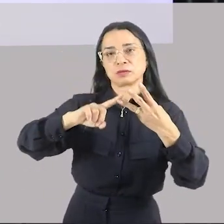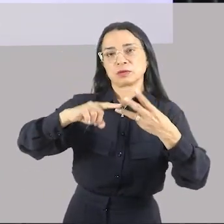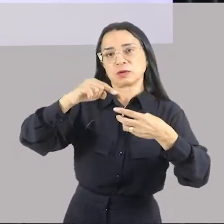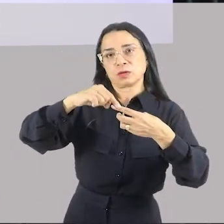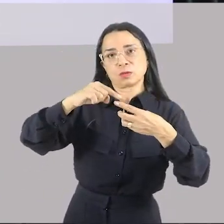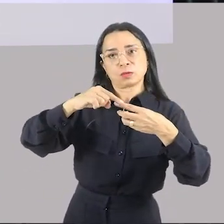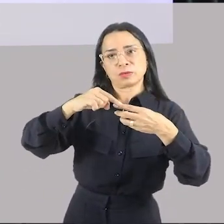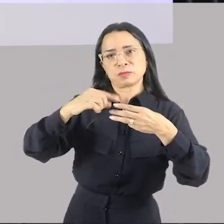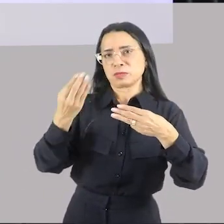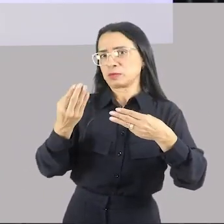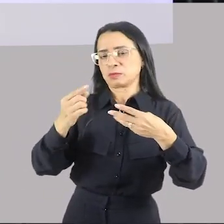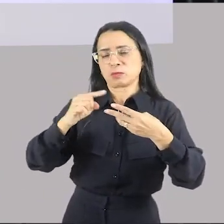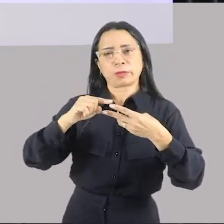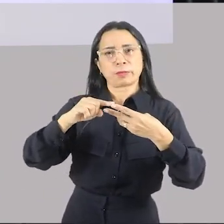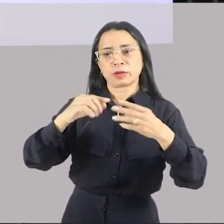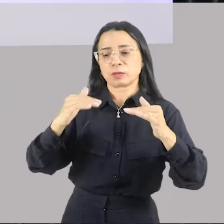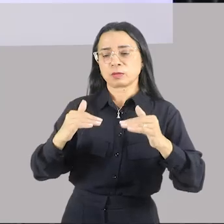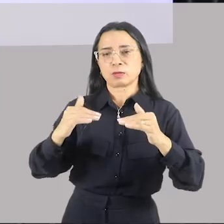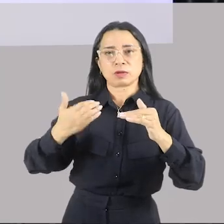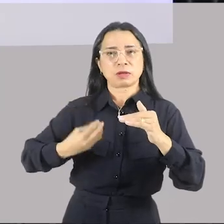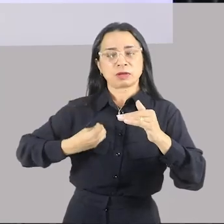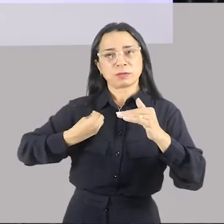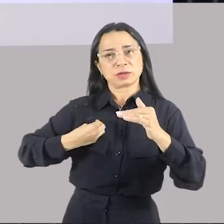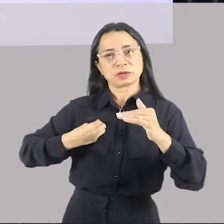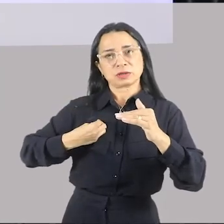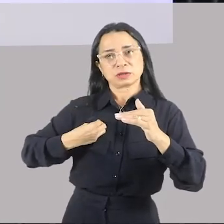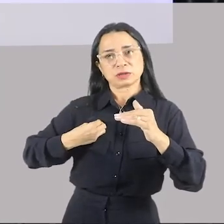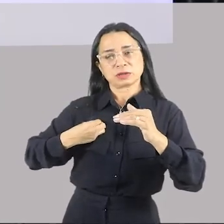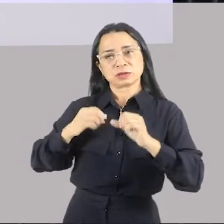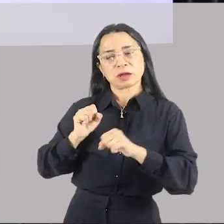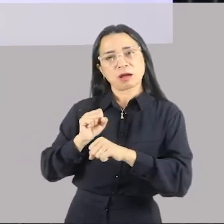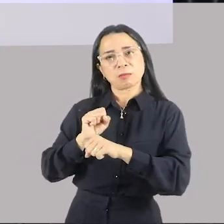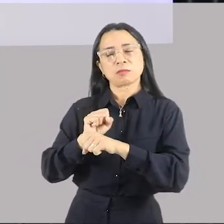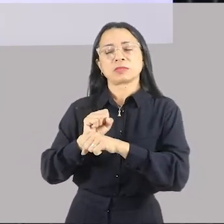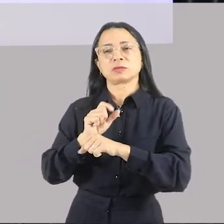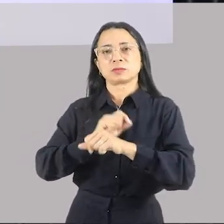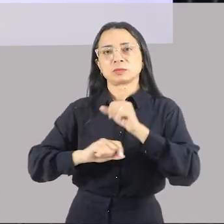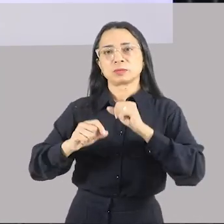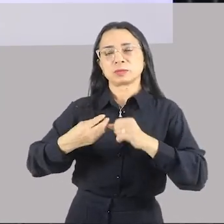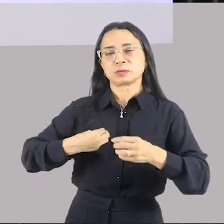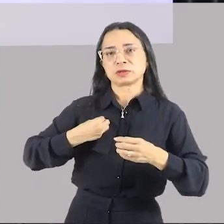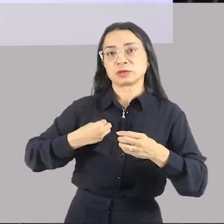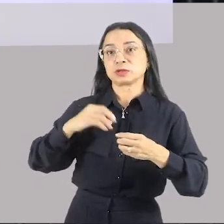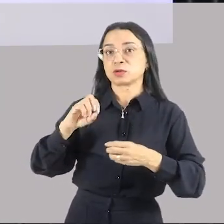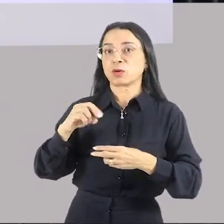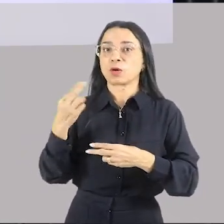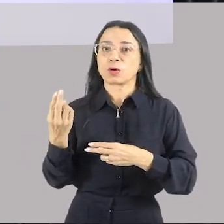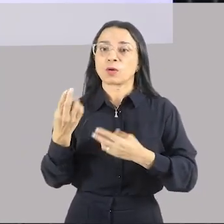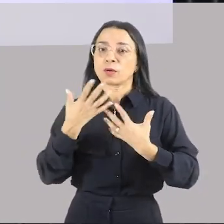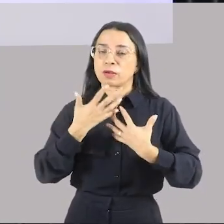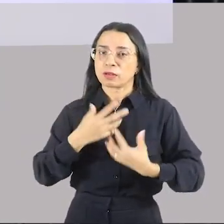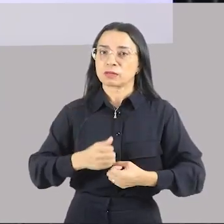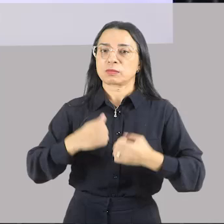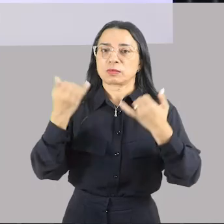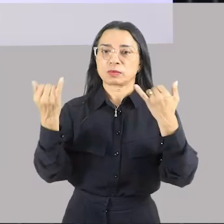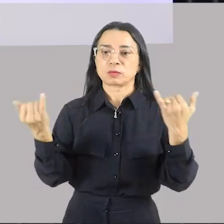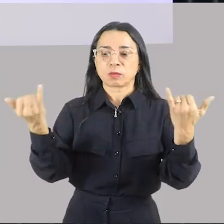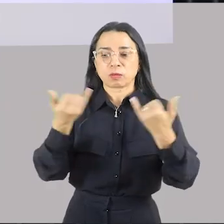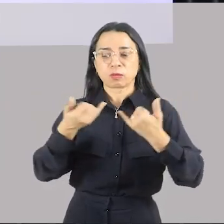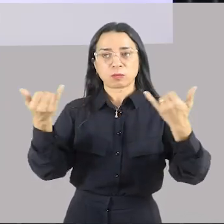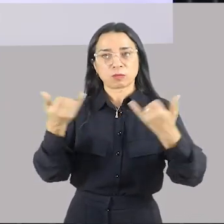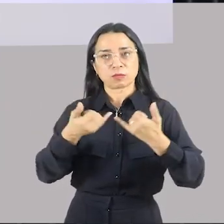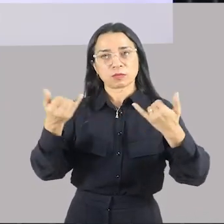é só a presença, é você estar passivamente presente ou então recebendo